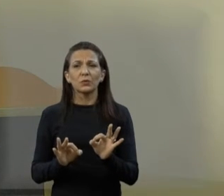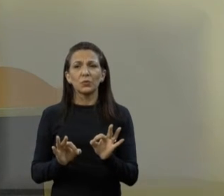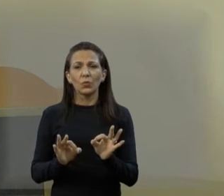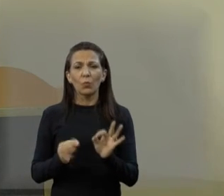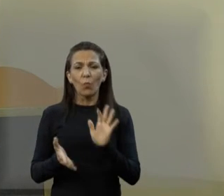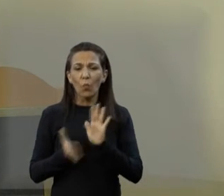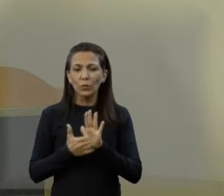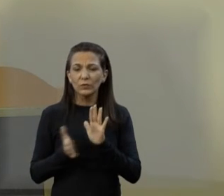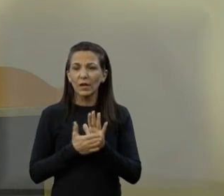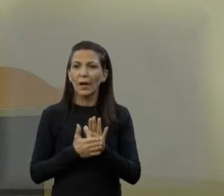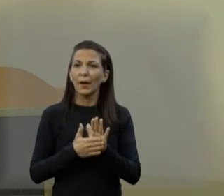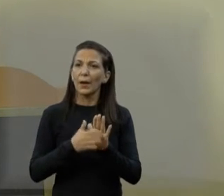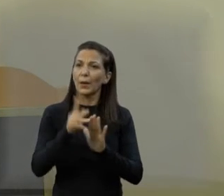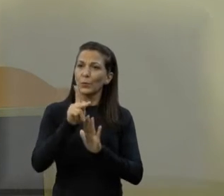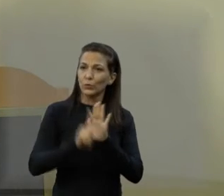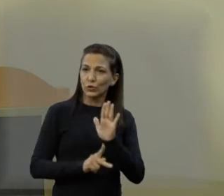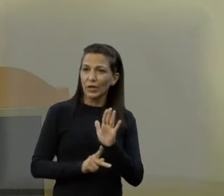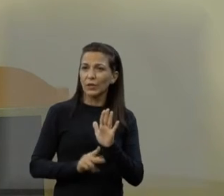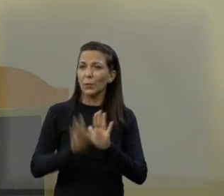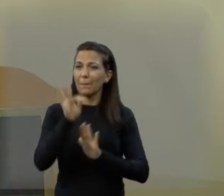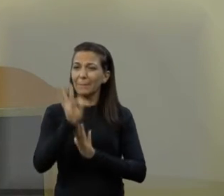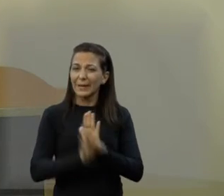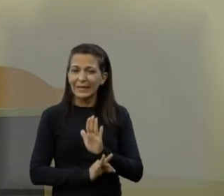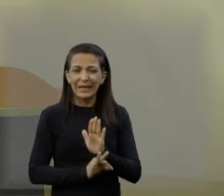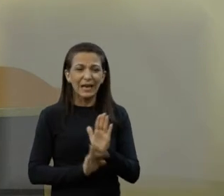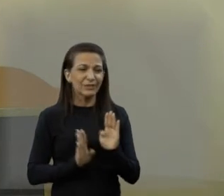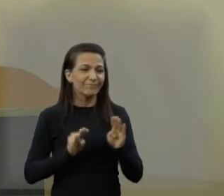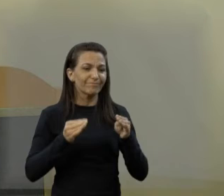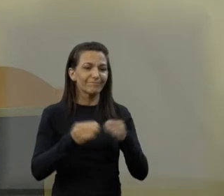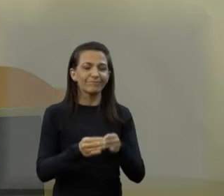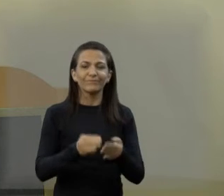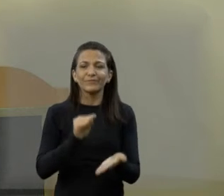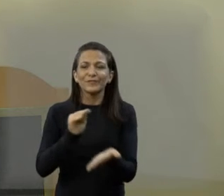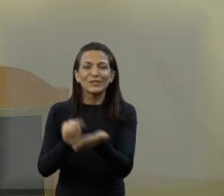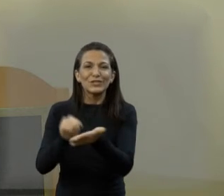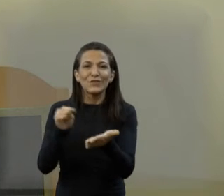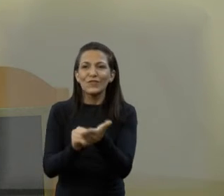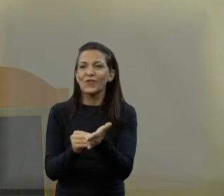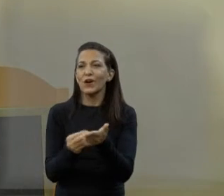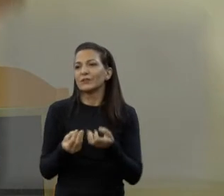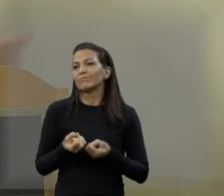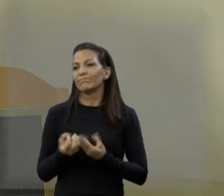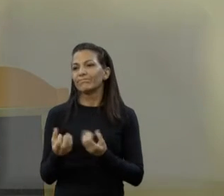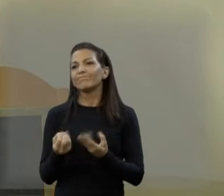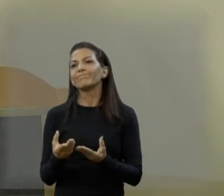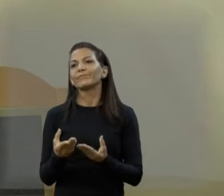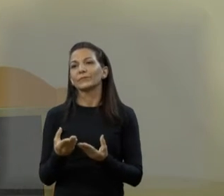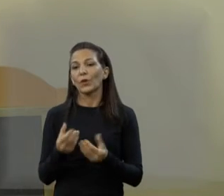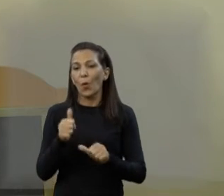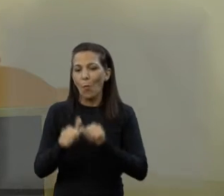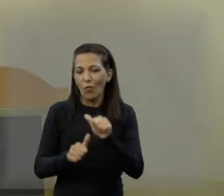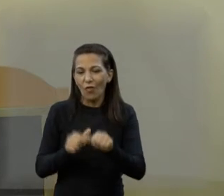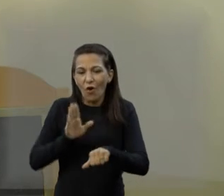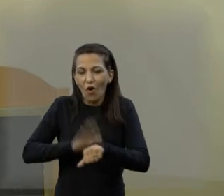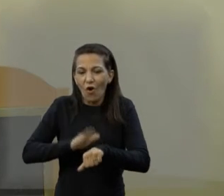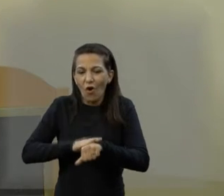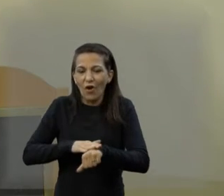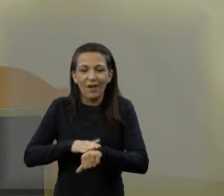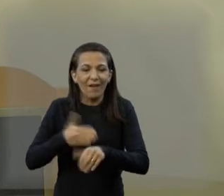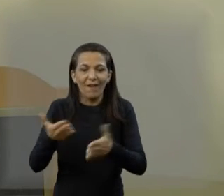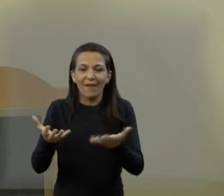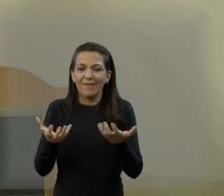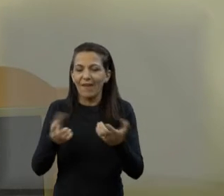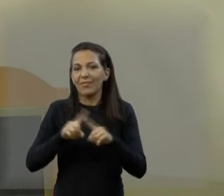colocar um projeto assim sem a taxa específica é dar um cheque em branco para ser mudado a hora que prefiro quiser isso não